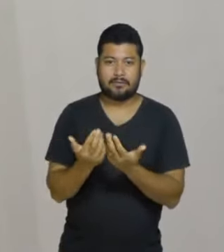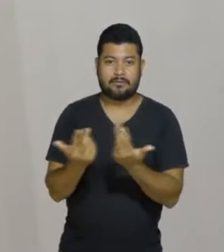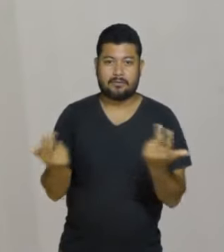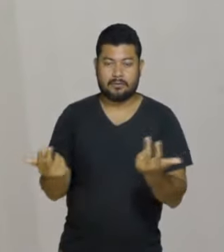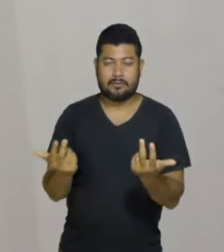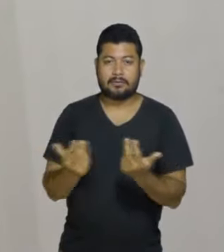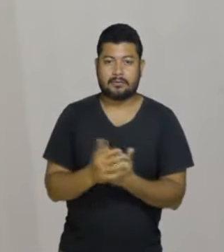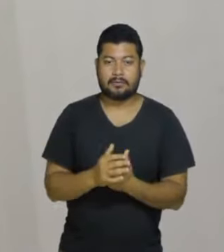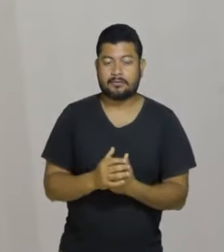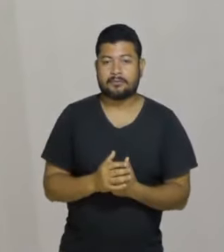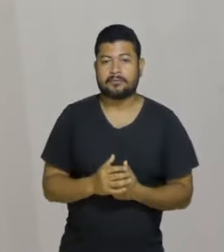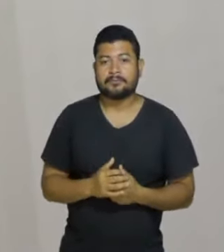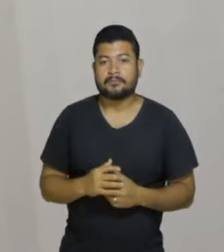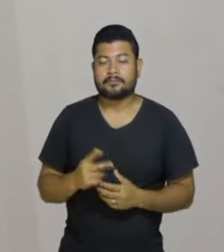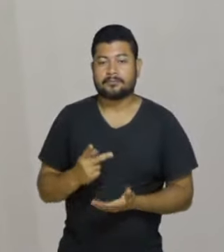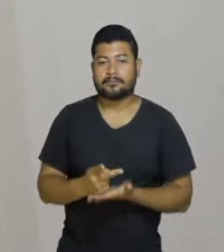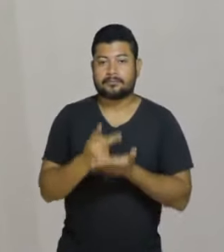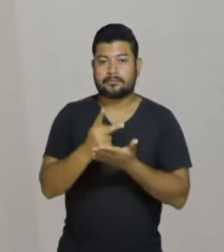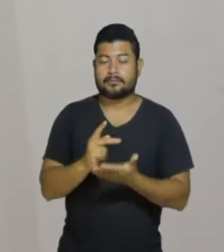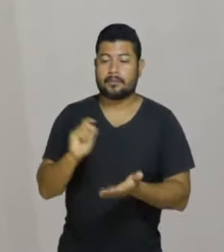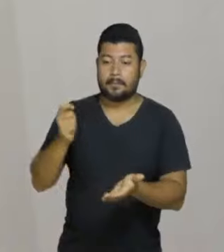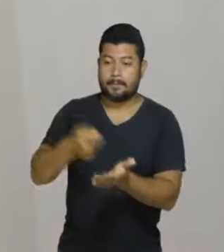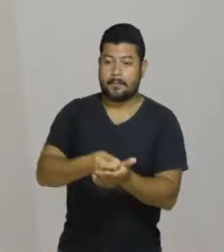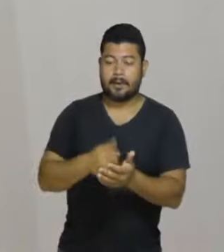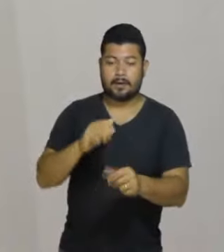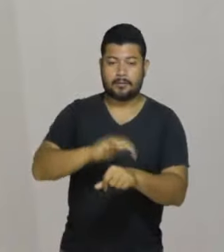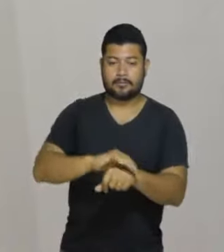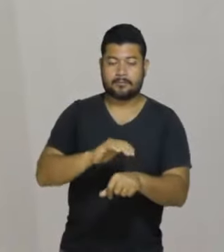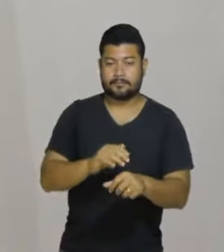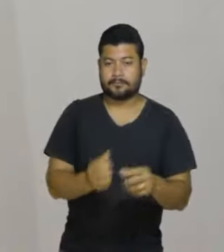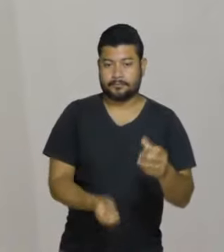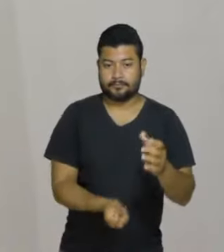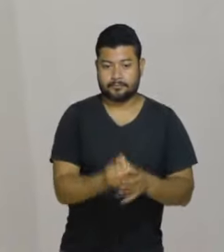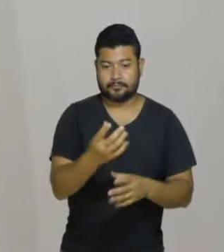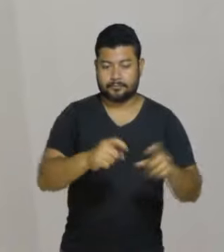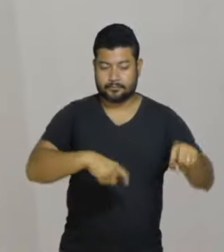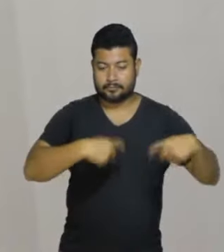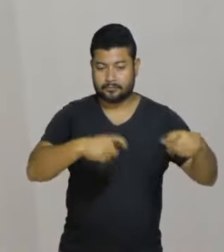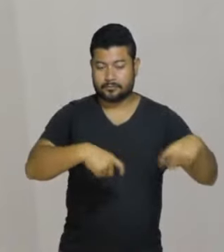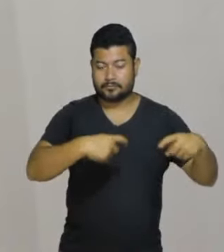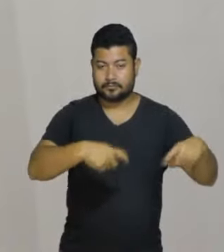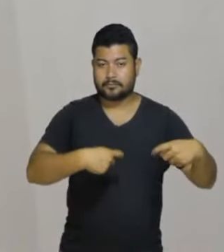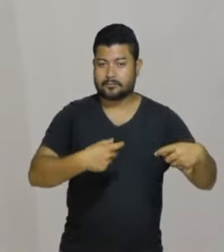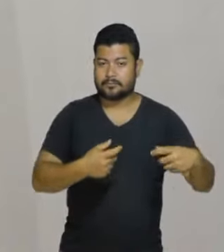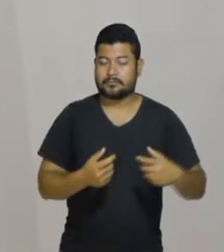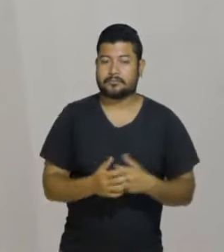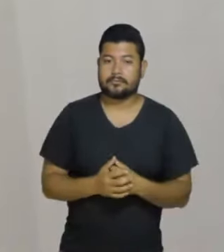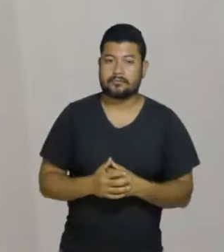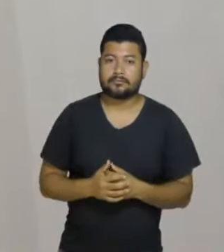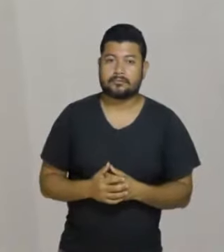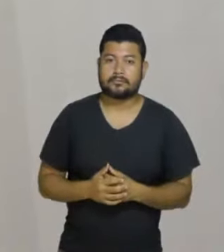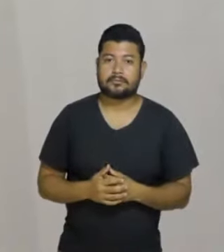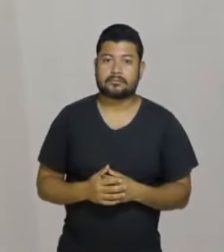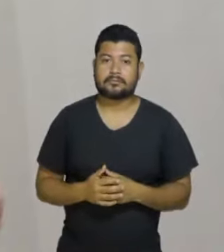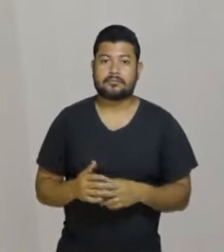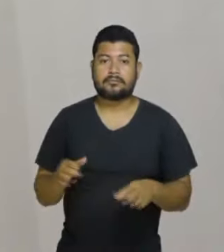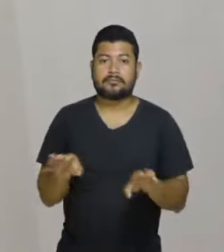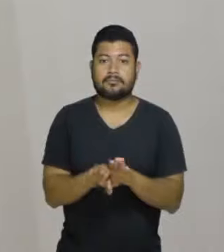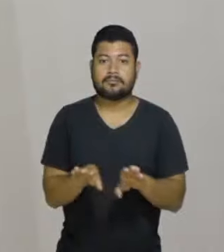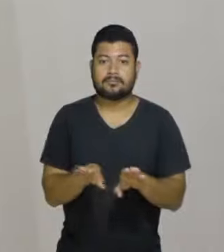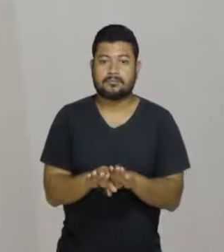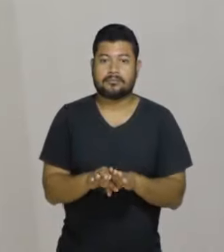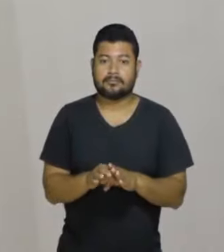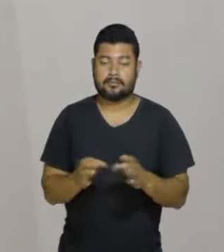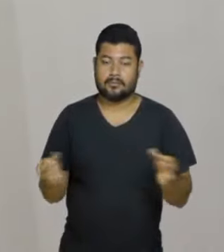prêmio equalizador pago ao produtor rural, com subvenções a serem comprovadas e também liquidadas